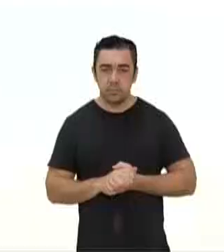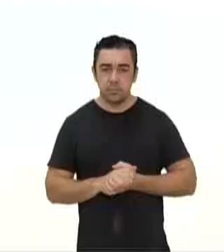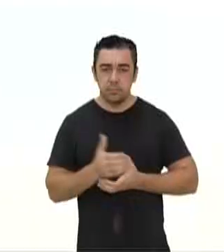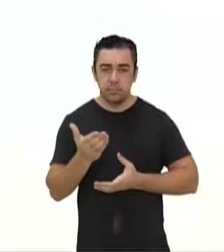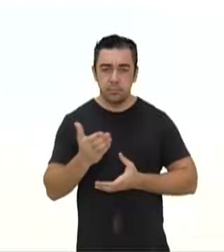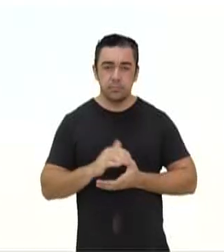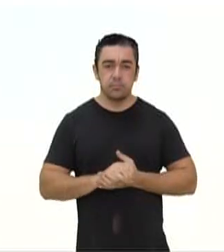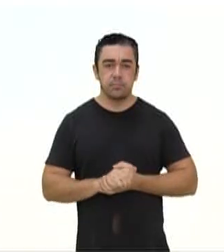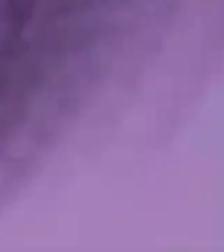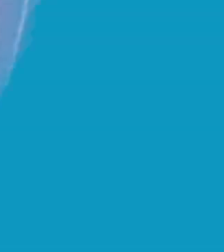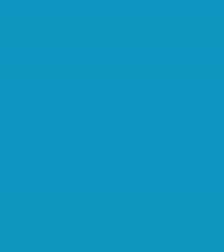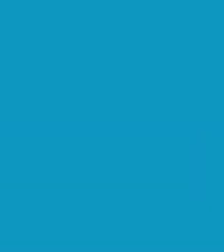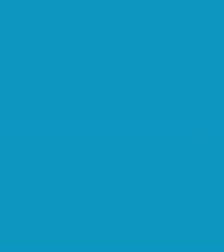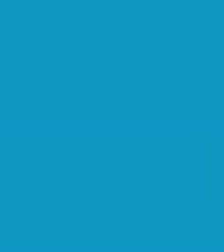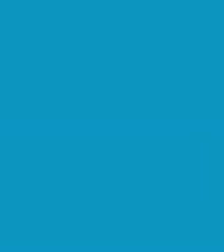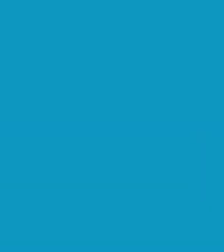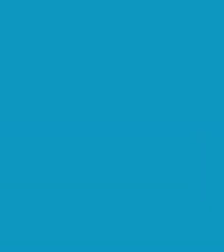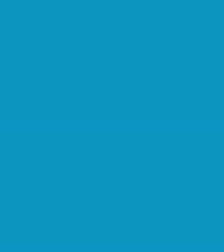vocês.